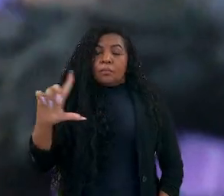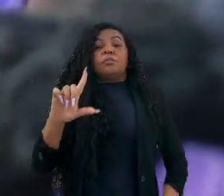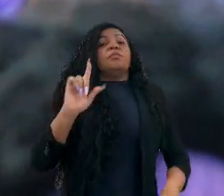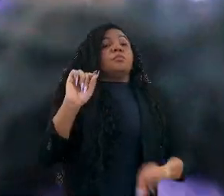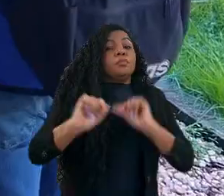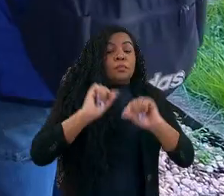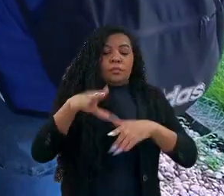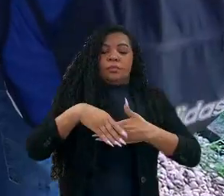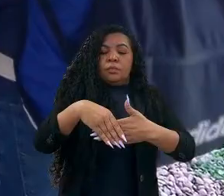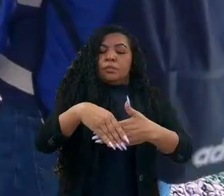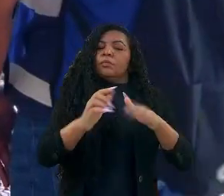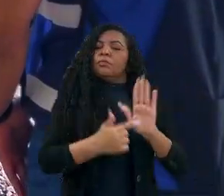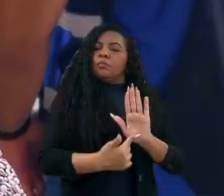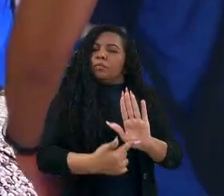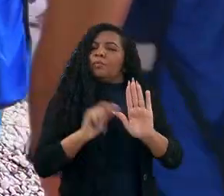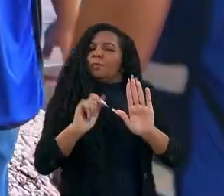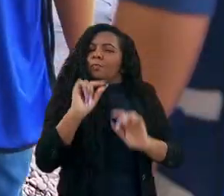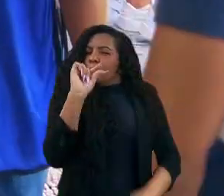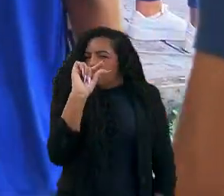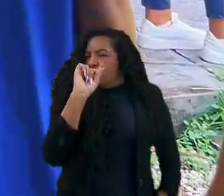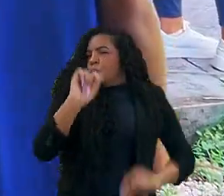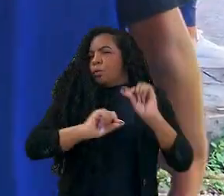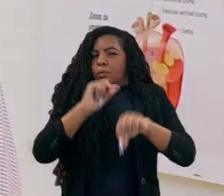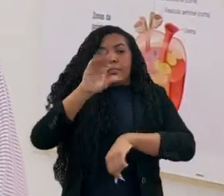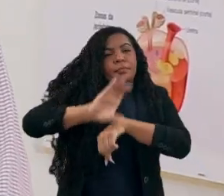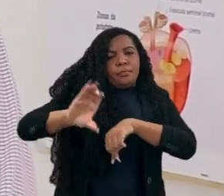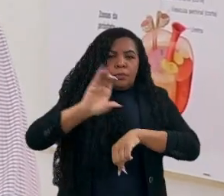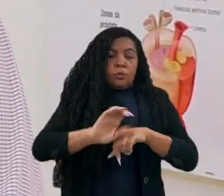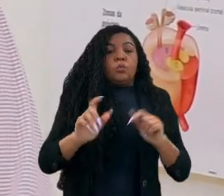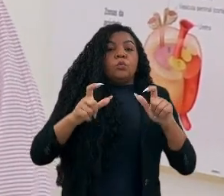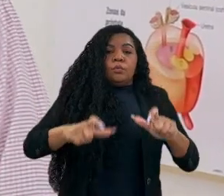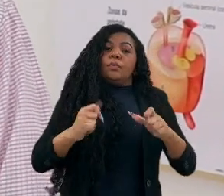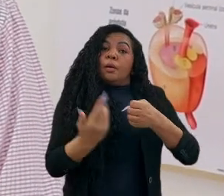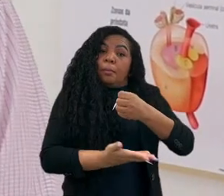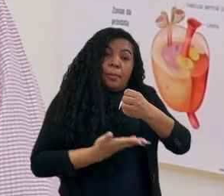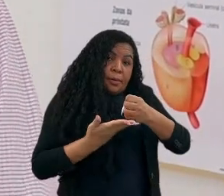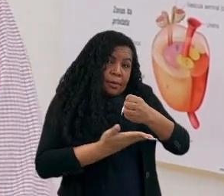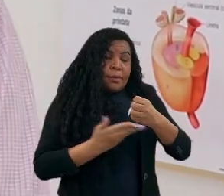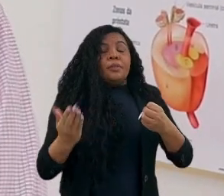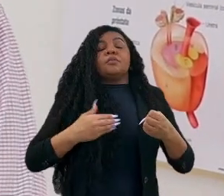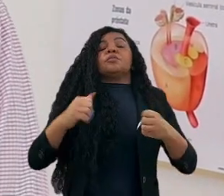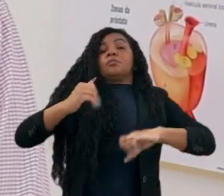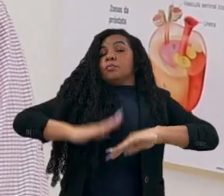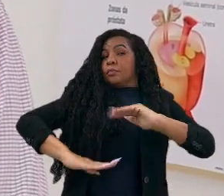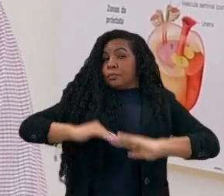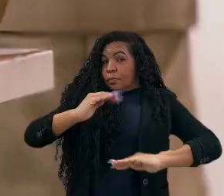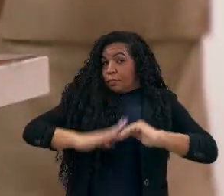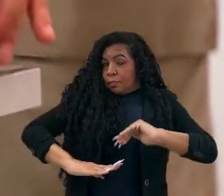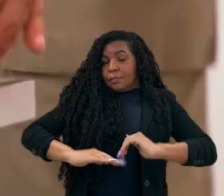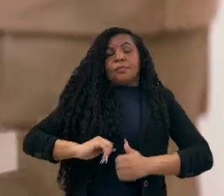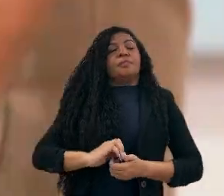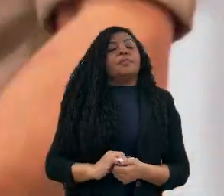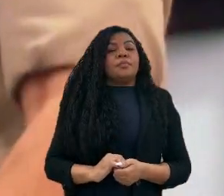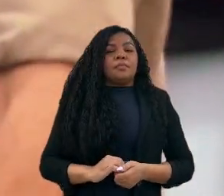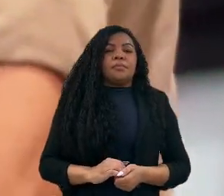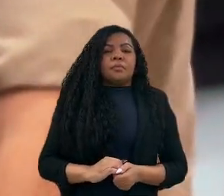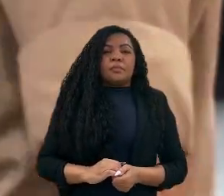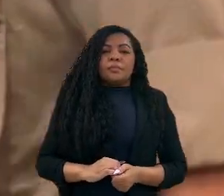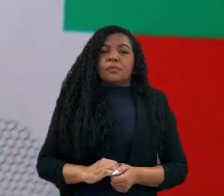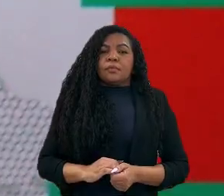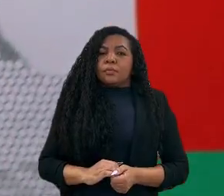iremos trazer nessa mostra um pouco do curso nas áreas básicas e profissionais.